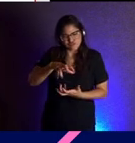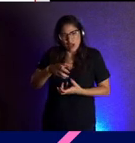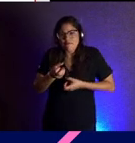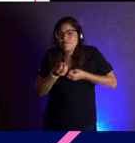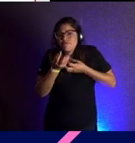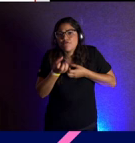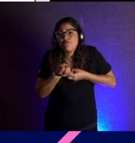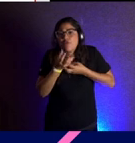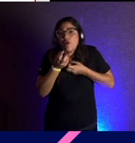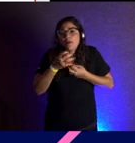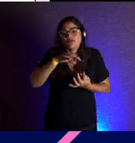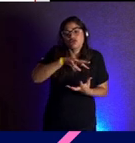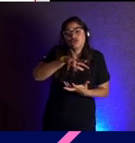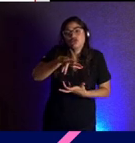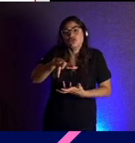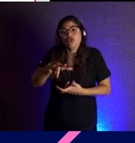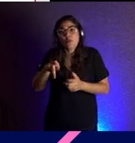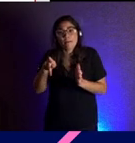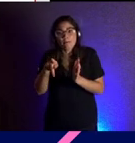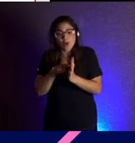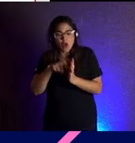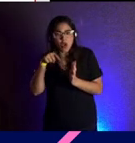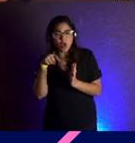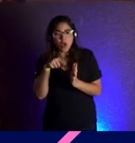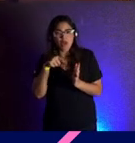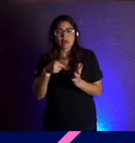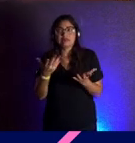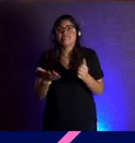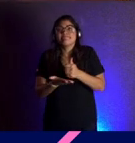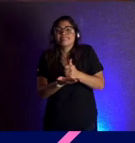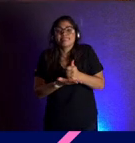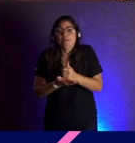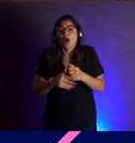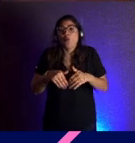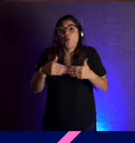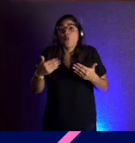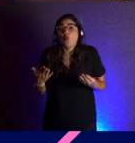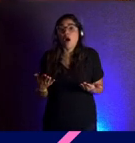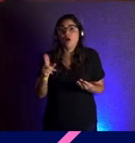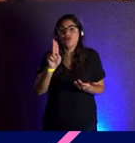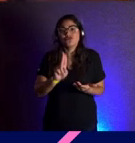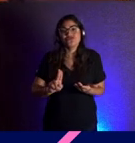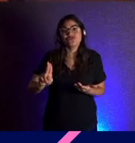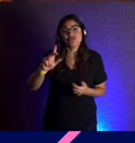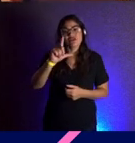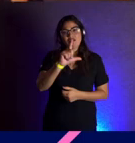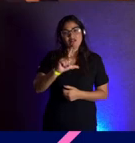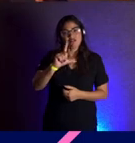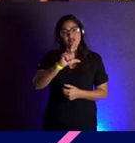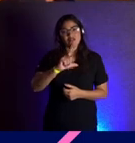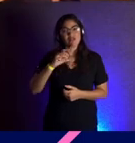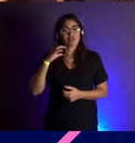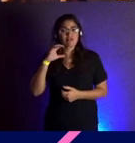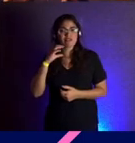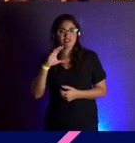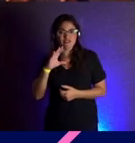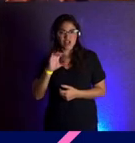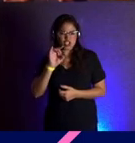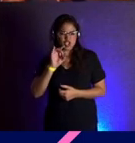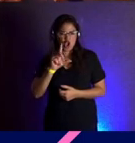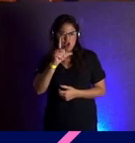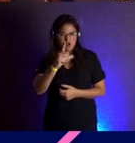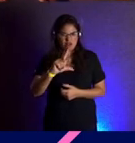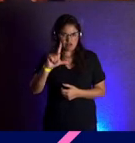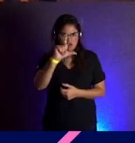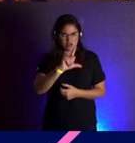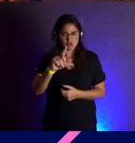literatura científica, qual é a base que a gente usa, né? A gente usa a literatura científica, e a gente usa não só a literatura